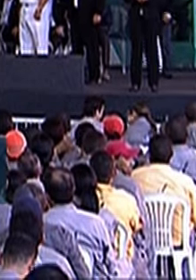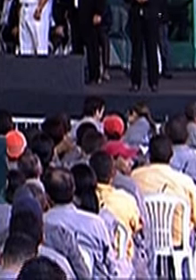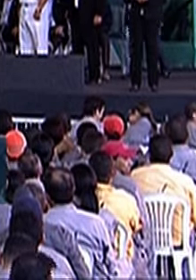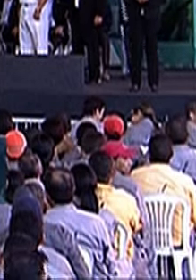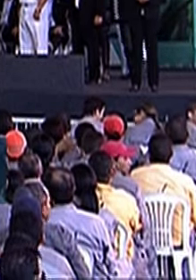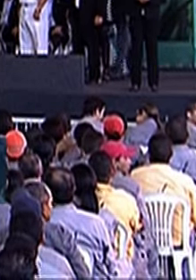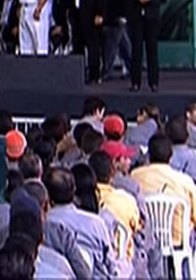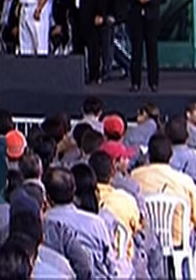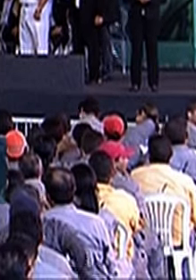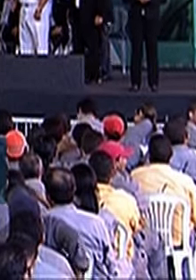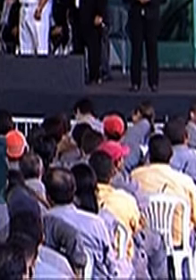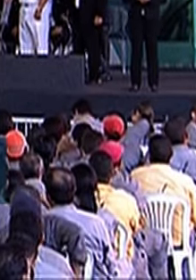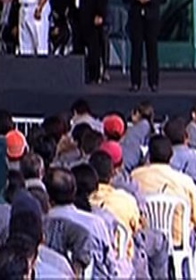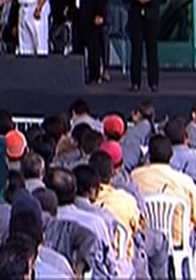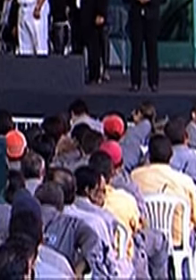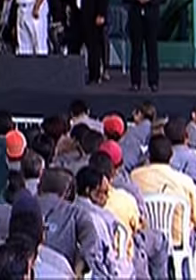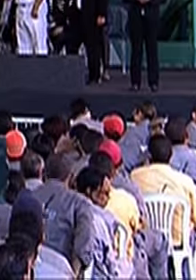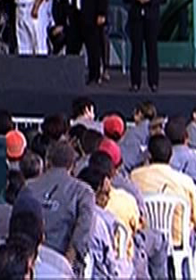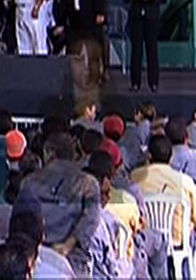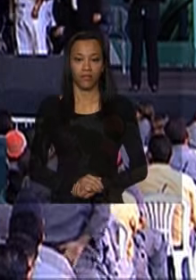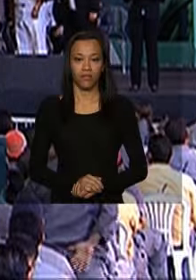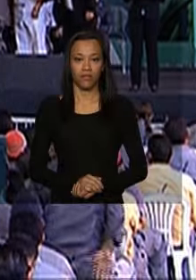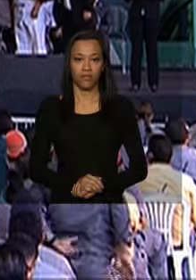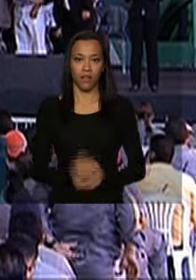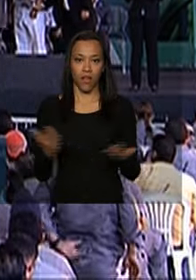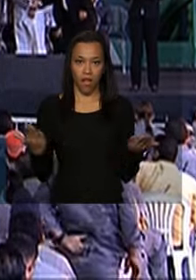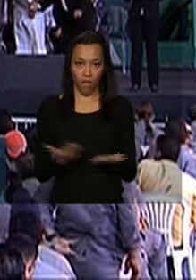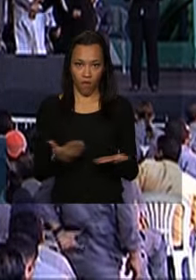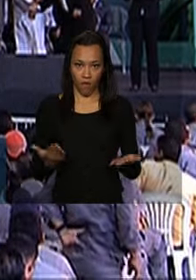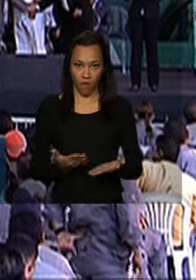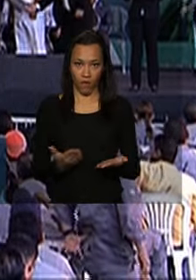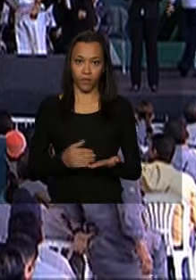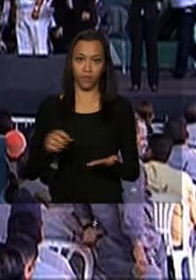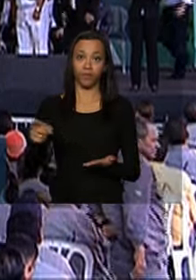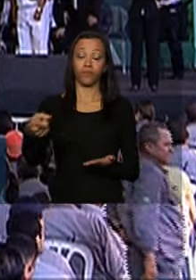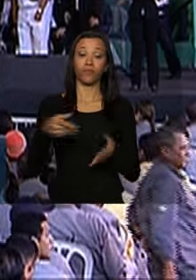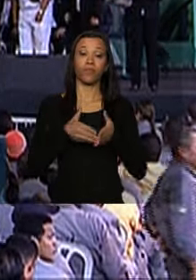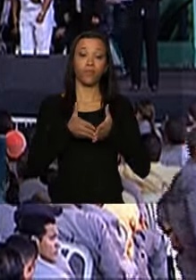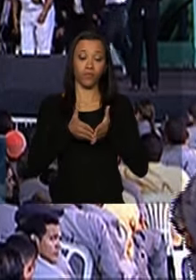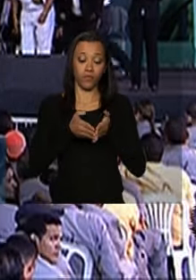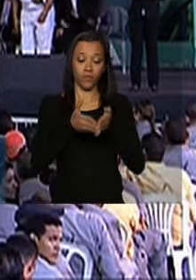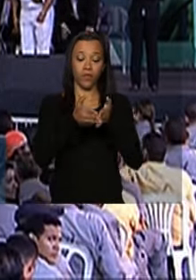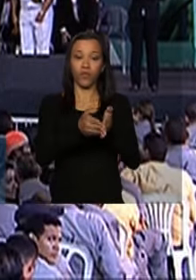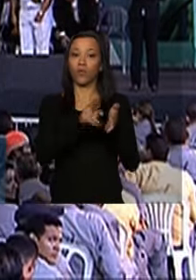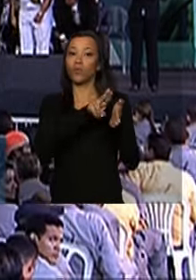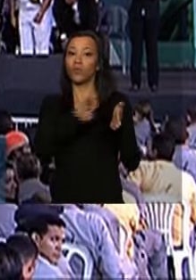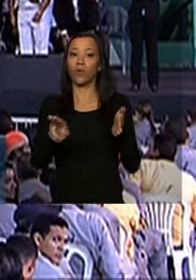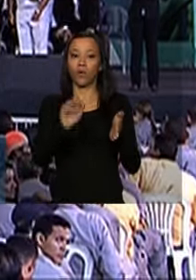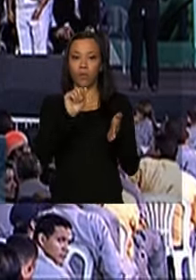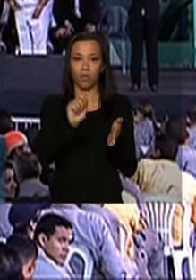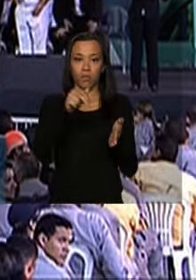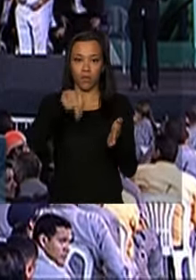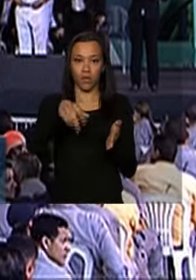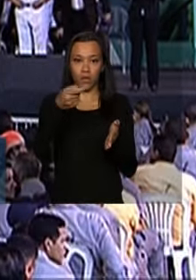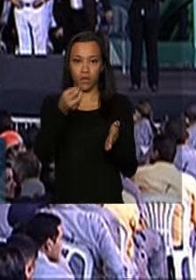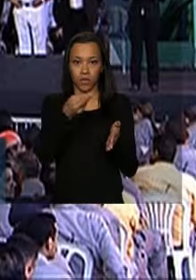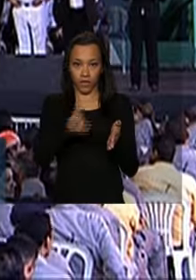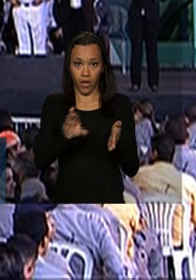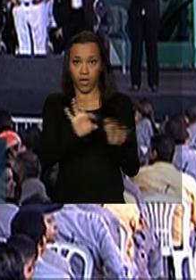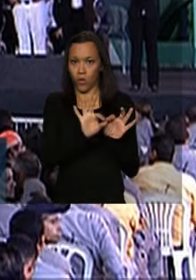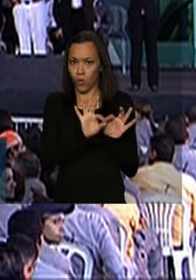da Petrobras e do Brasil, à tripulação do navio André Rebouças. Navio que tem comprimento total